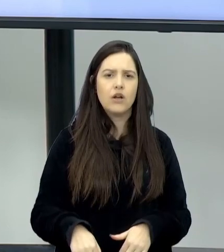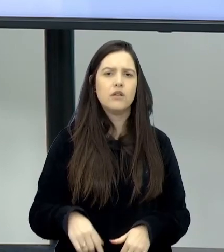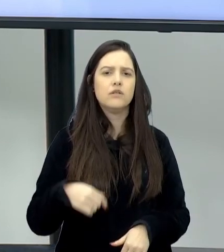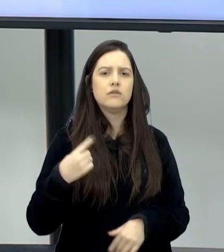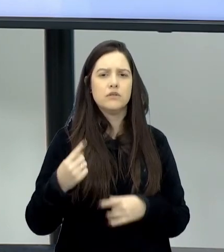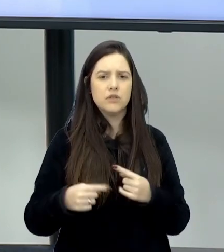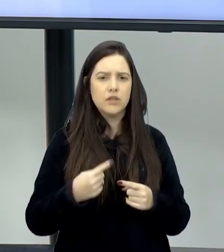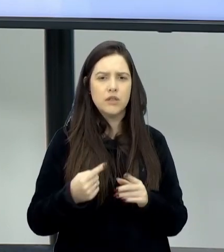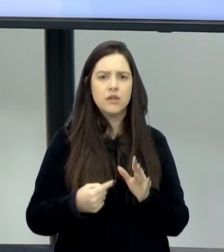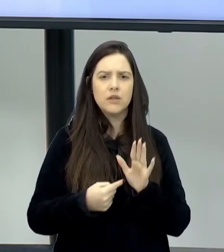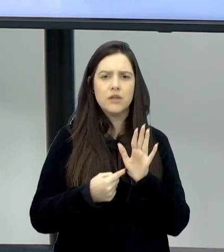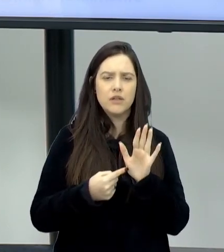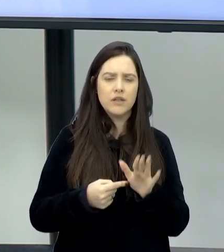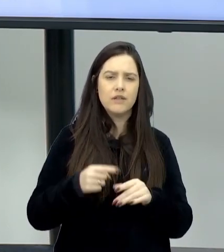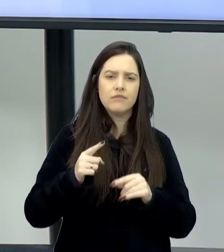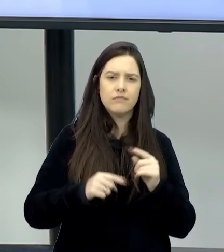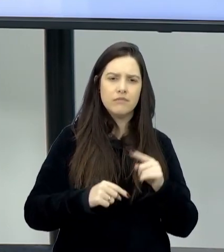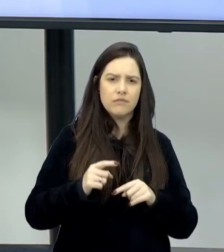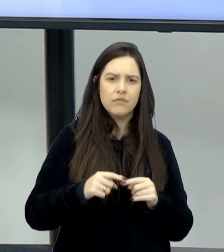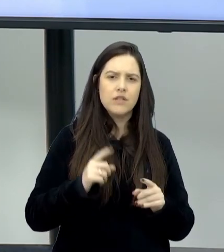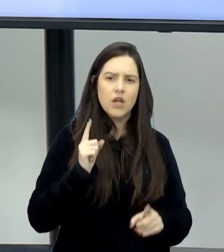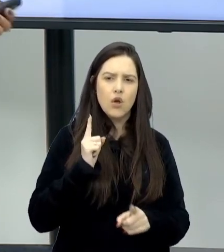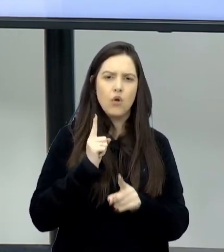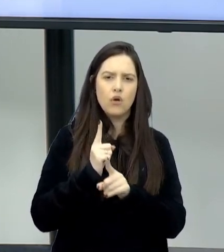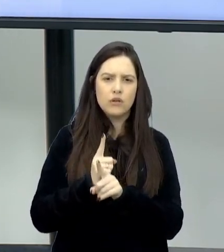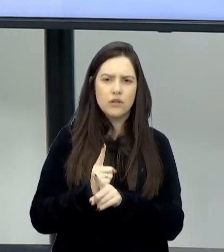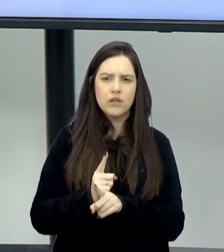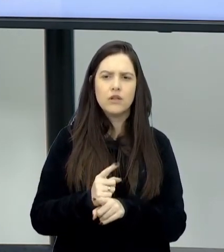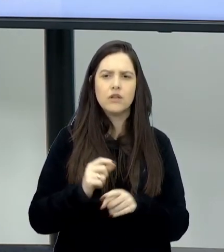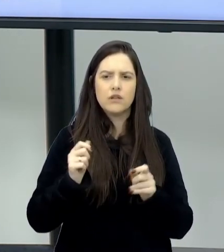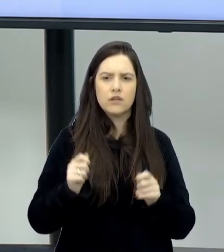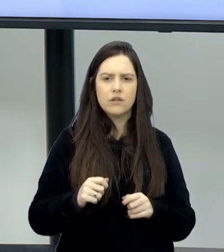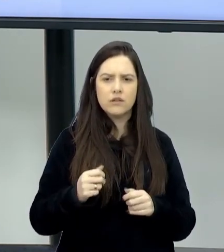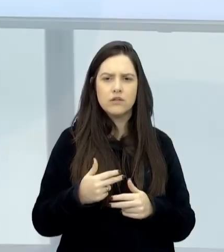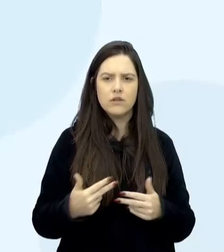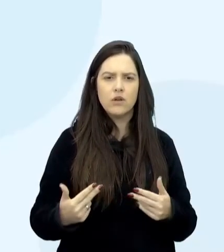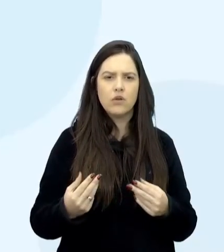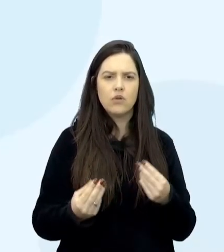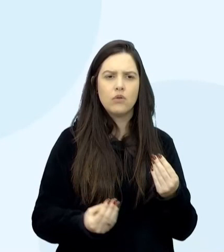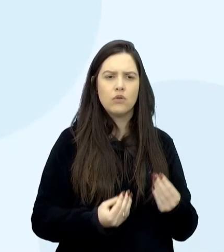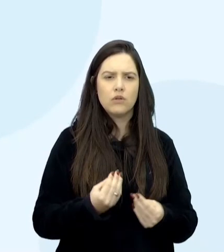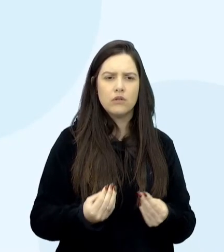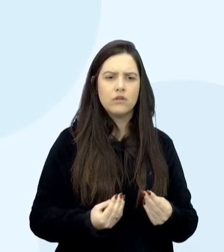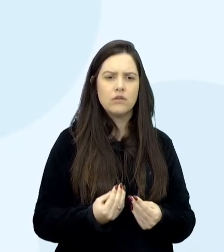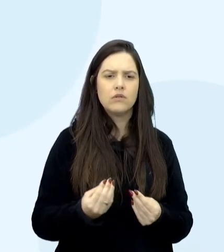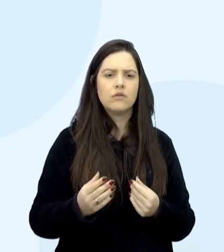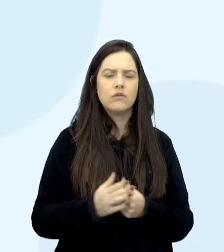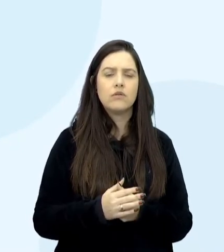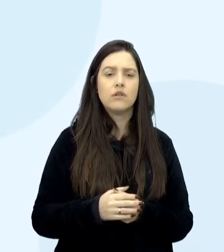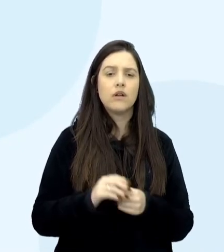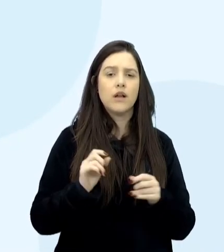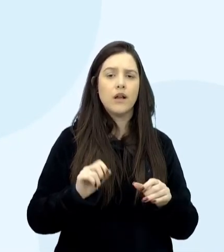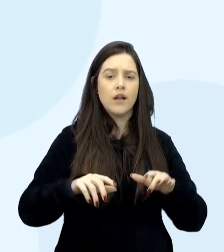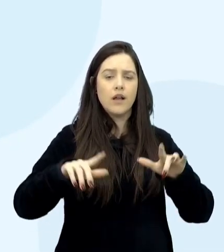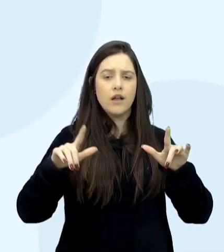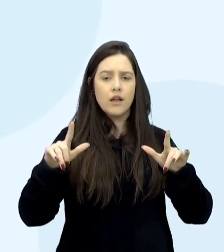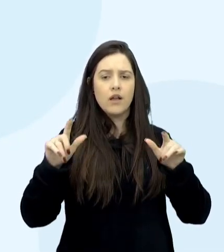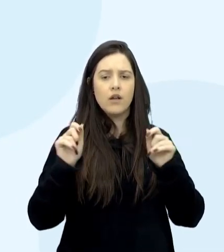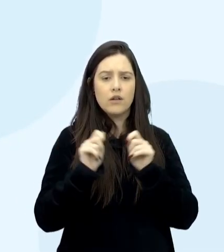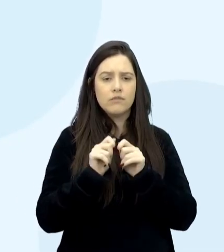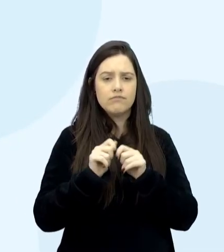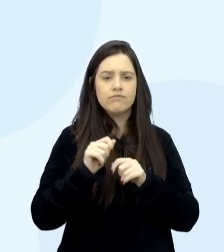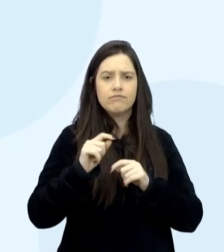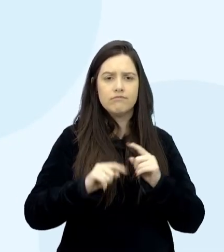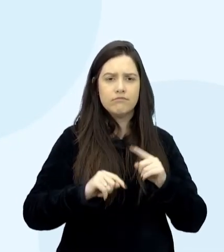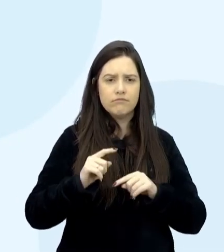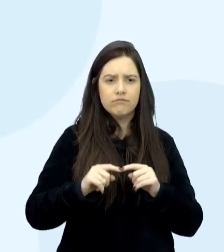uma demonstração. Nesse material vocês encontram mais. Eu acho que dá tempo de eu mostrar para vocês, ó, mais uma aplicação que vai ficar nesse material